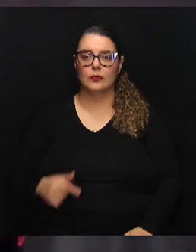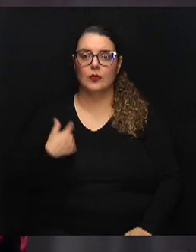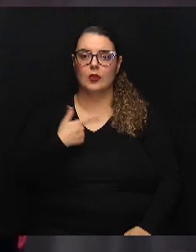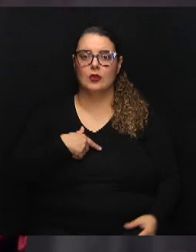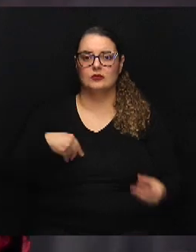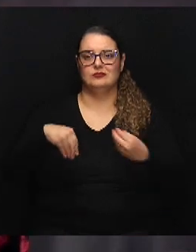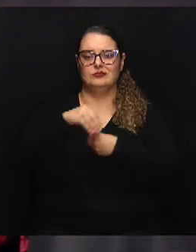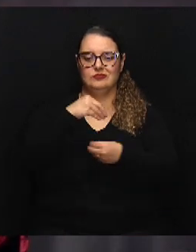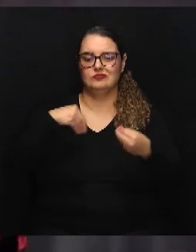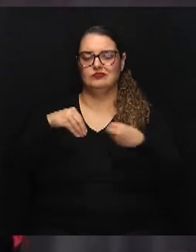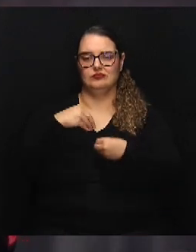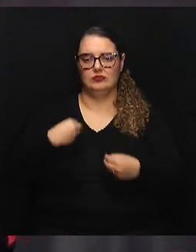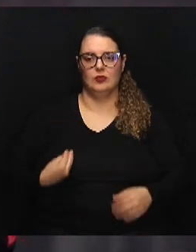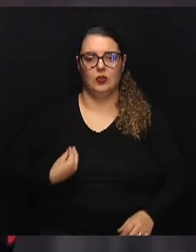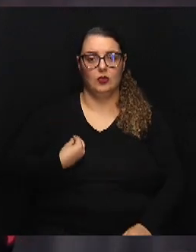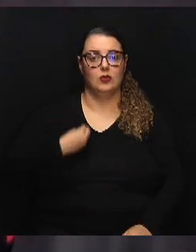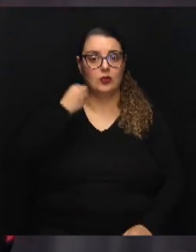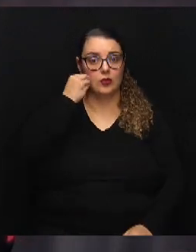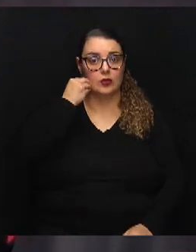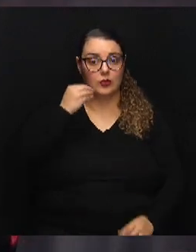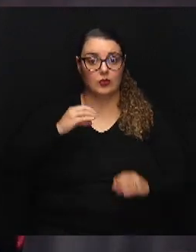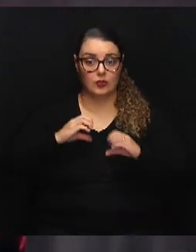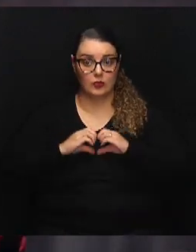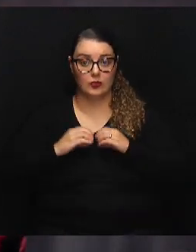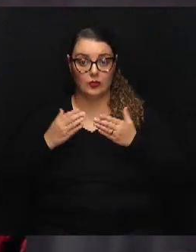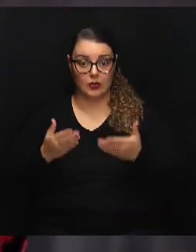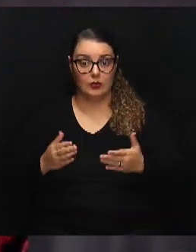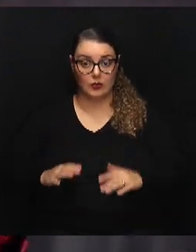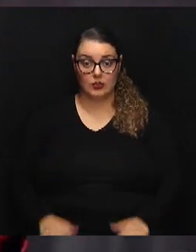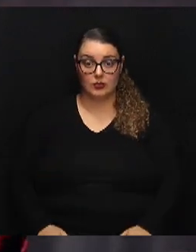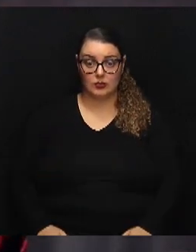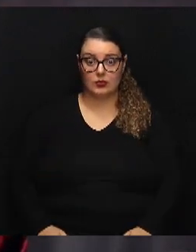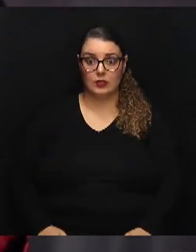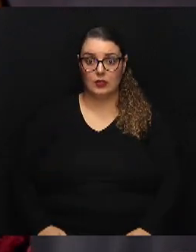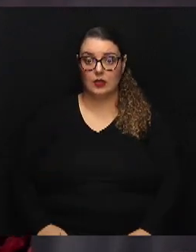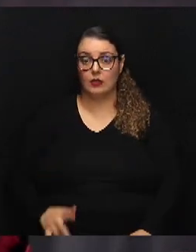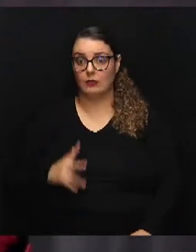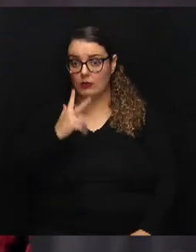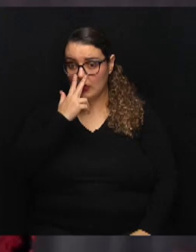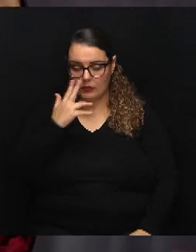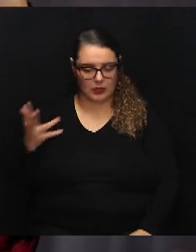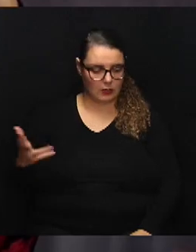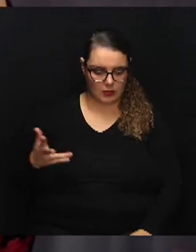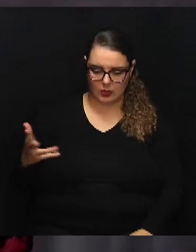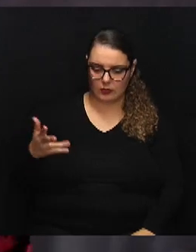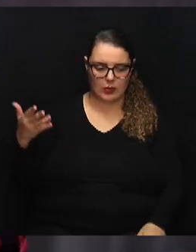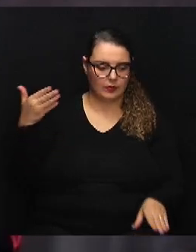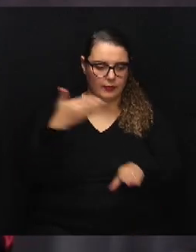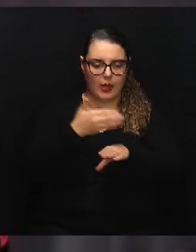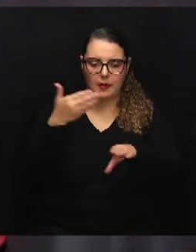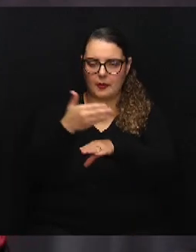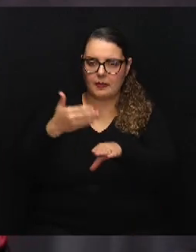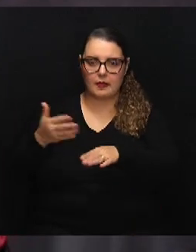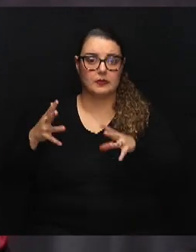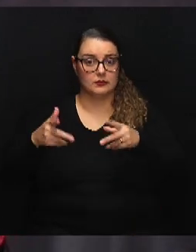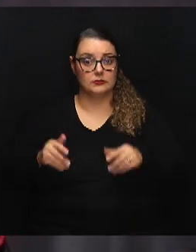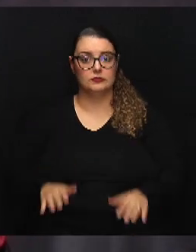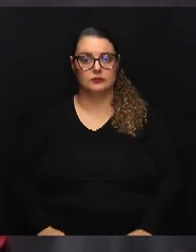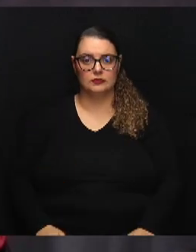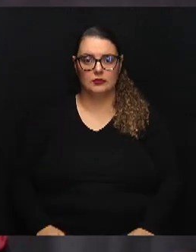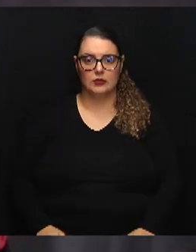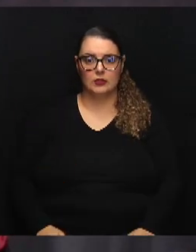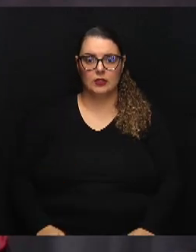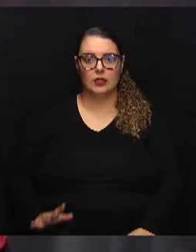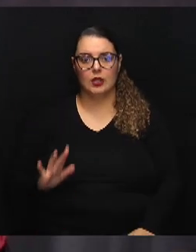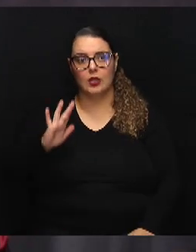pouco a nossa vivência do amor com isso. Então, parece que a aceleração ela entra em tudo. Então, eu não sei se eu